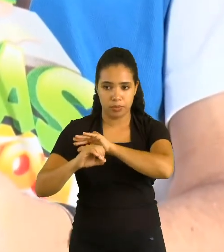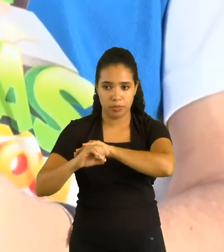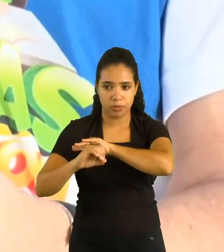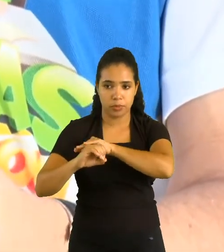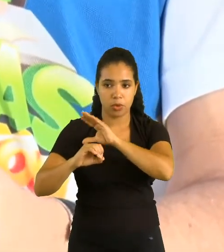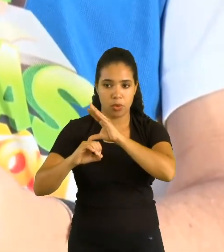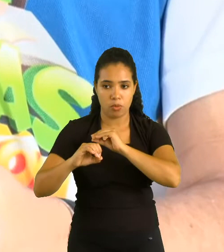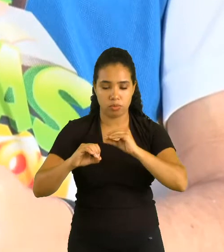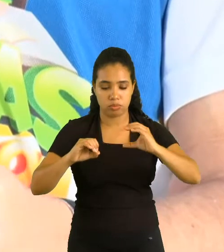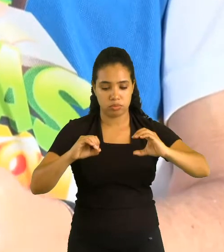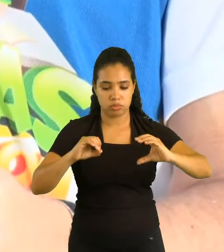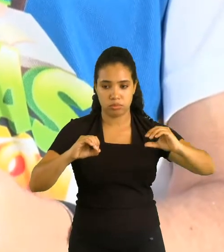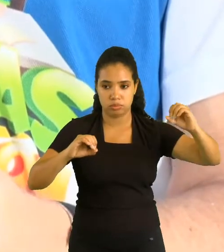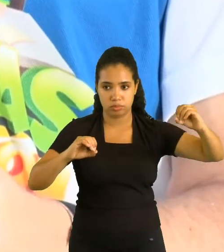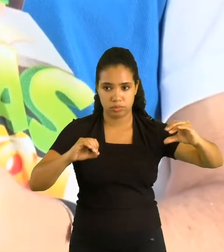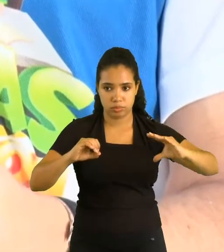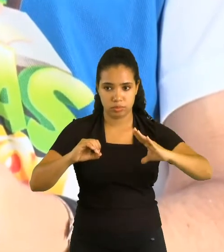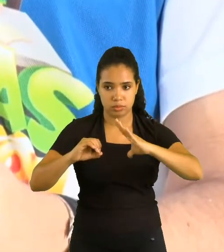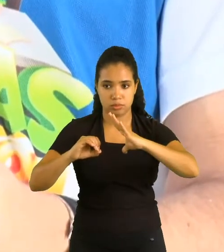litoral brasileiro,